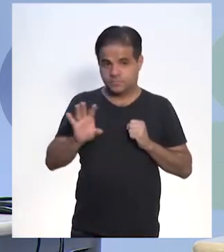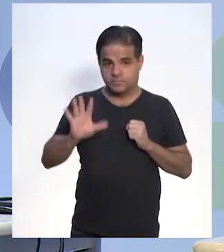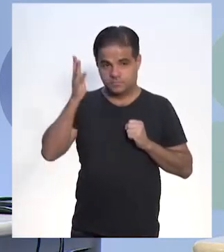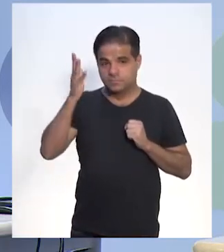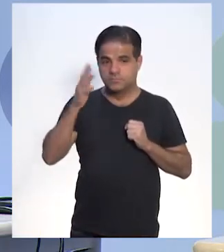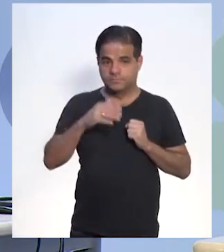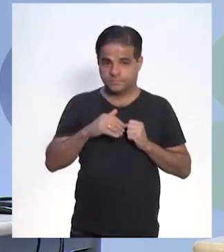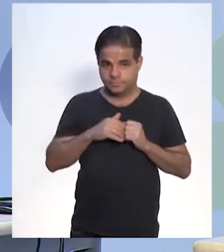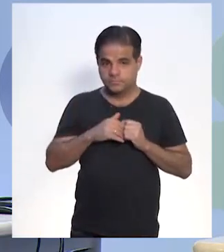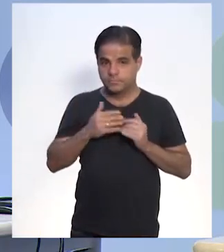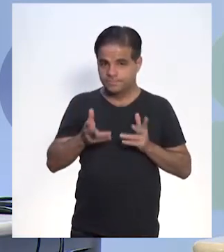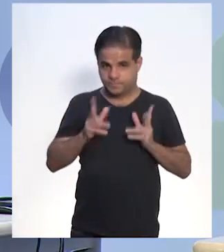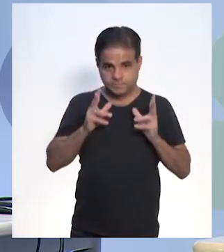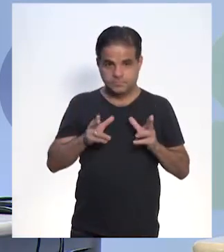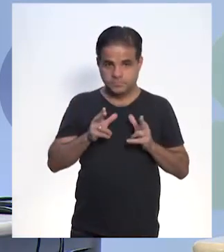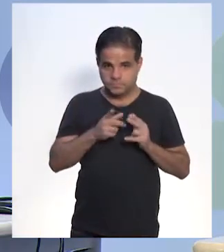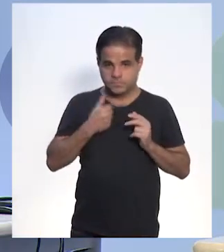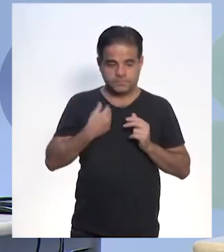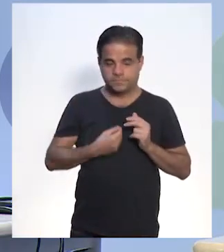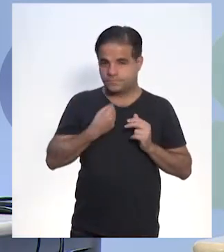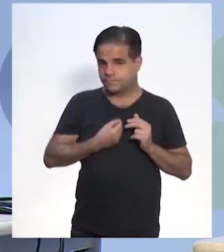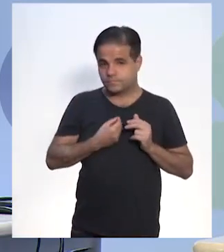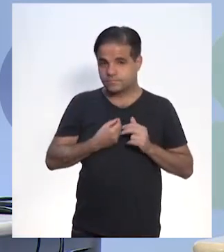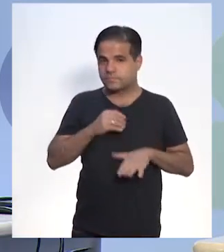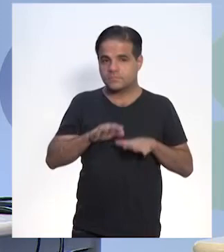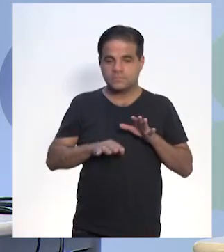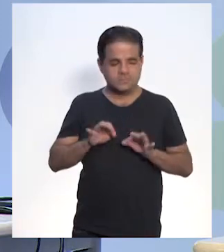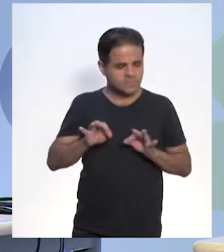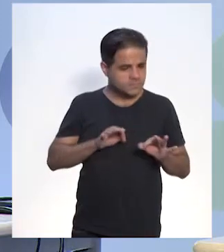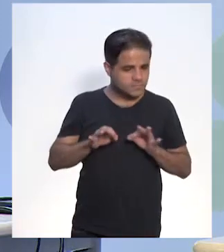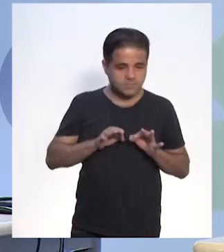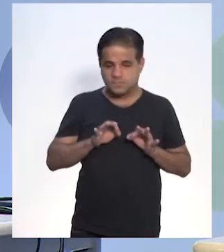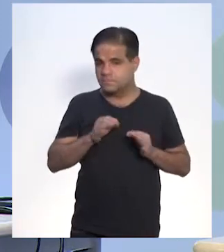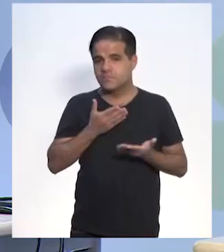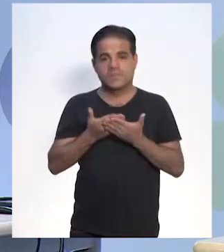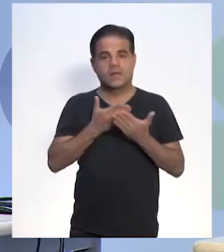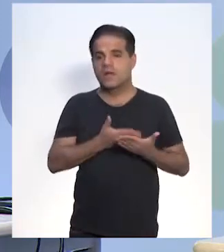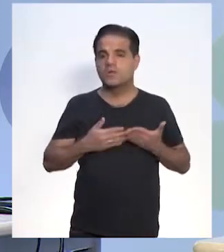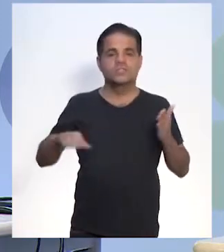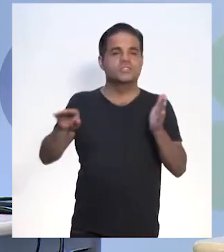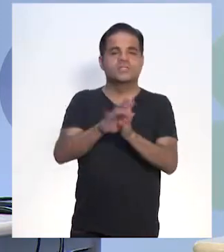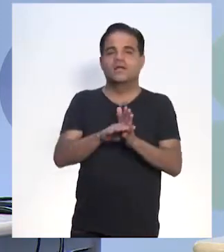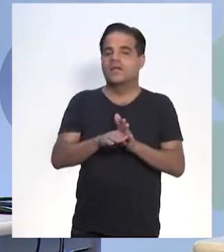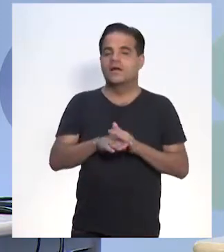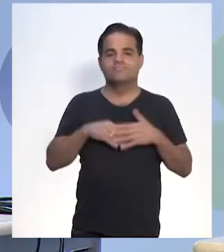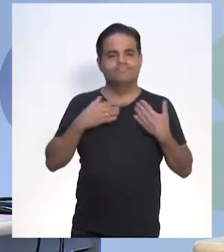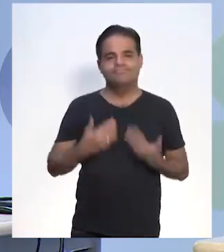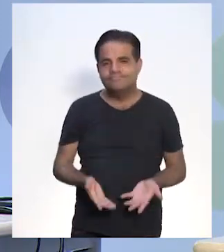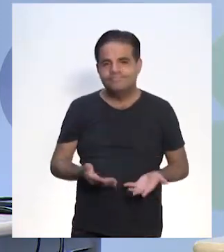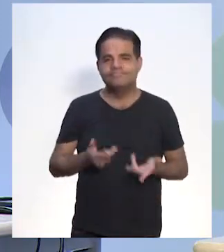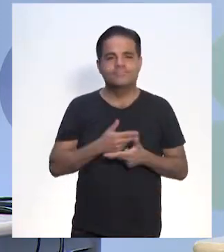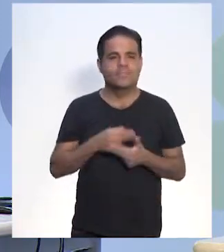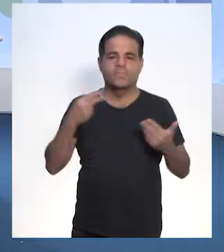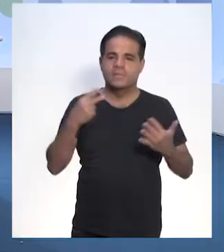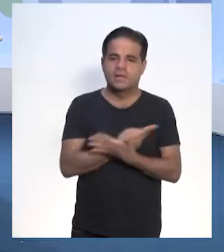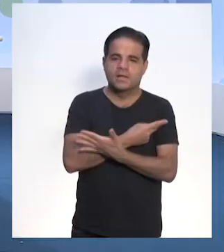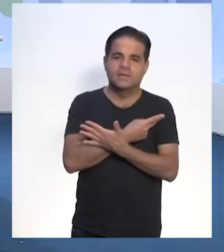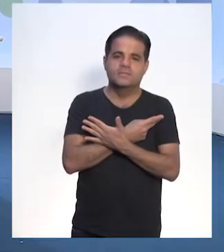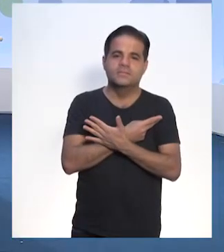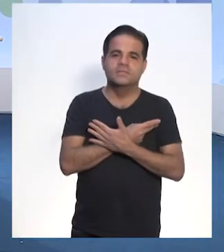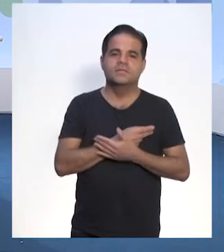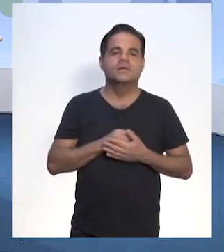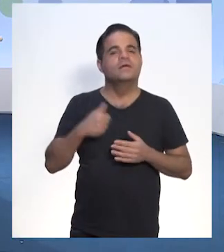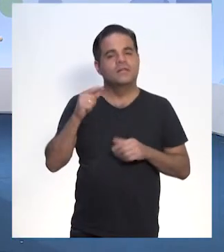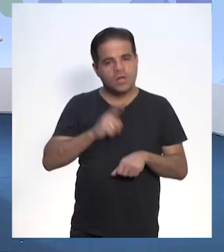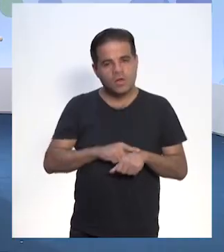aí, analisando tá com S. Mas se de repente passou por algum lugar, aconteceu esse errinho, não tem problema. Se a gente